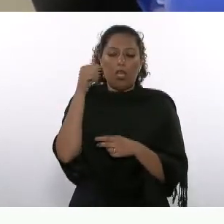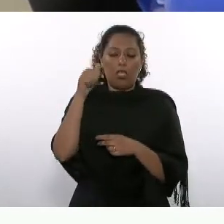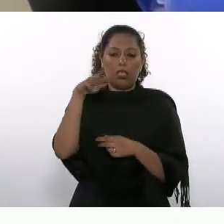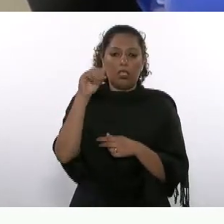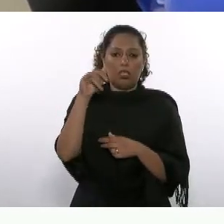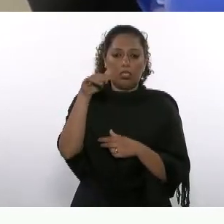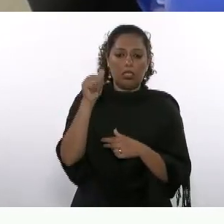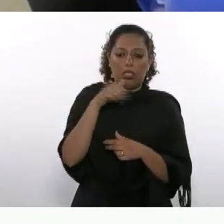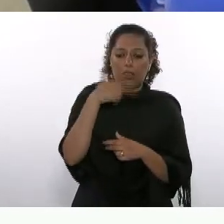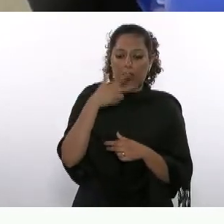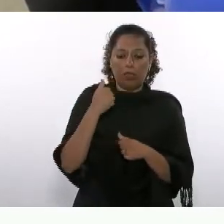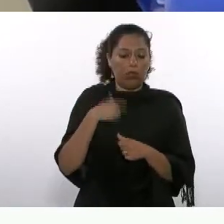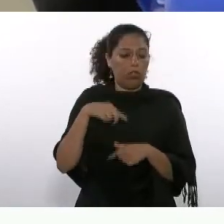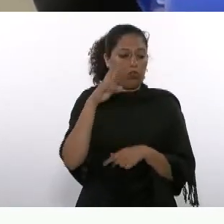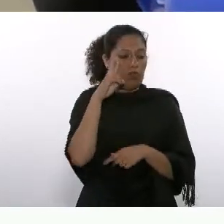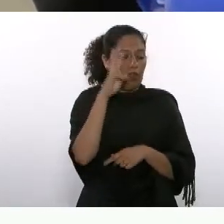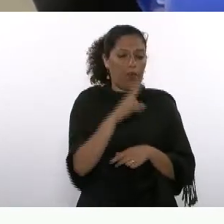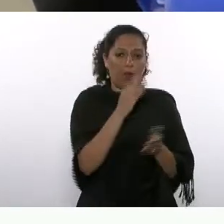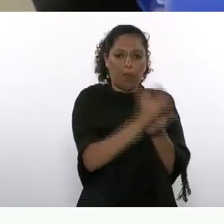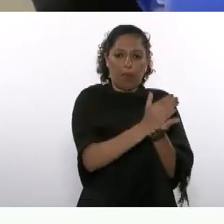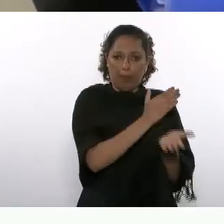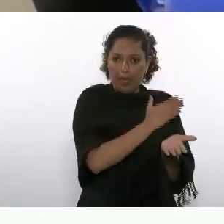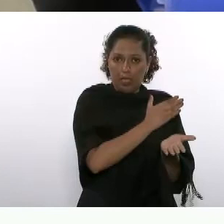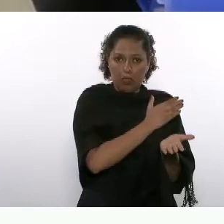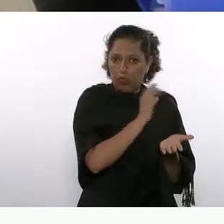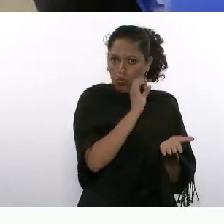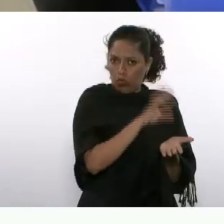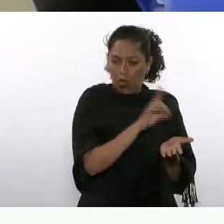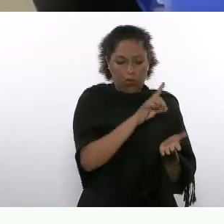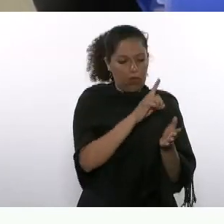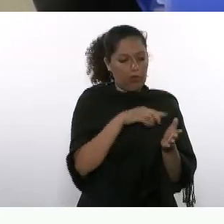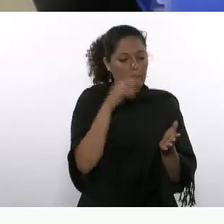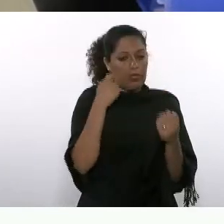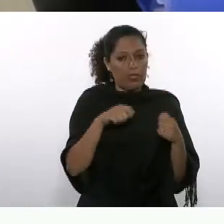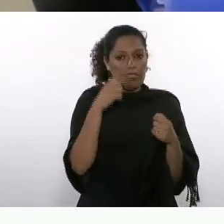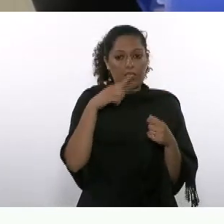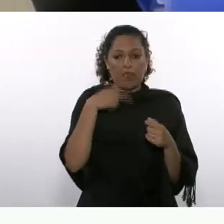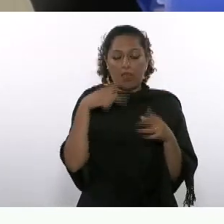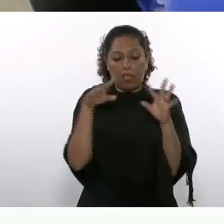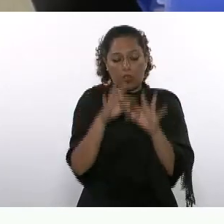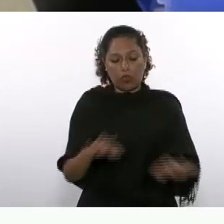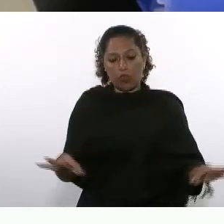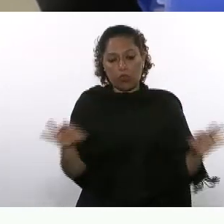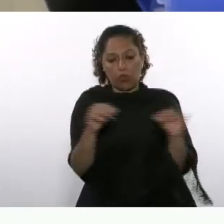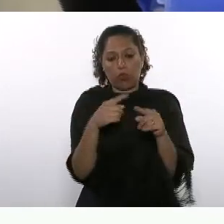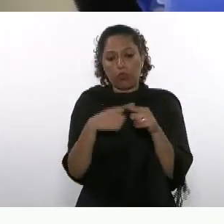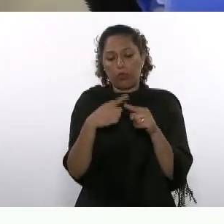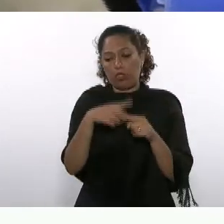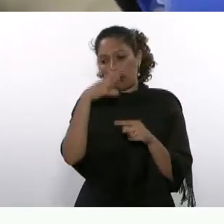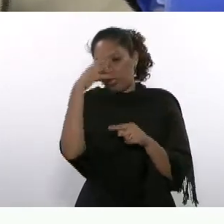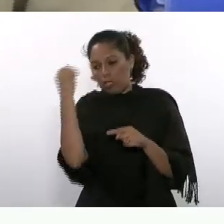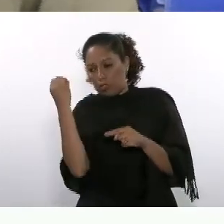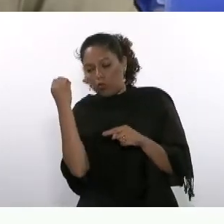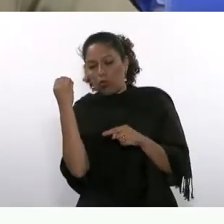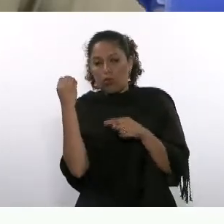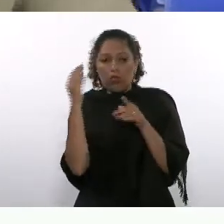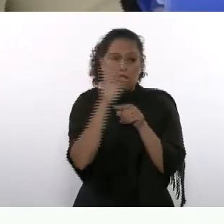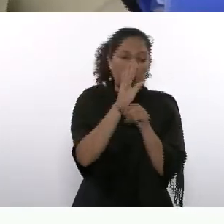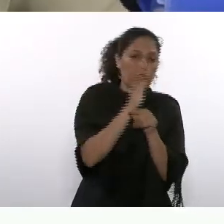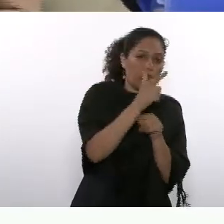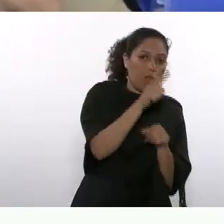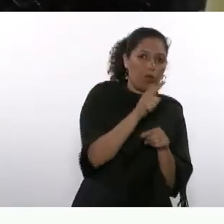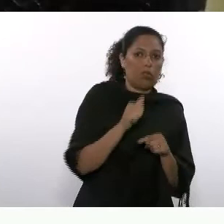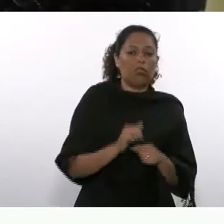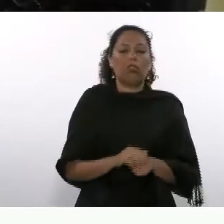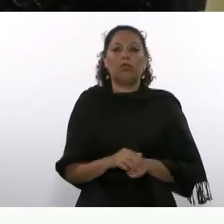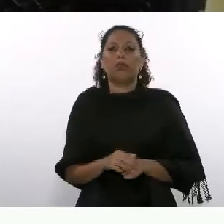que olhar o todo olhando a parte. Senão a gente trata de um e esquece do outro. Mas o que o deputado Tiago